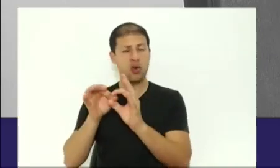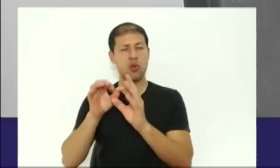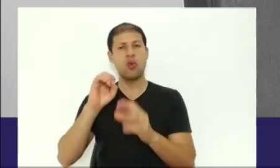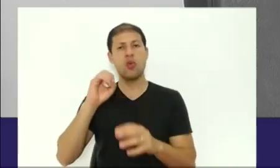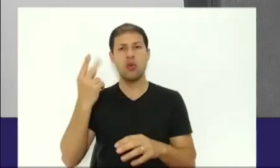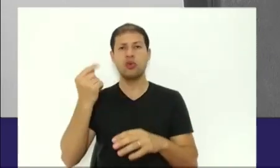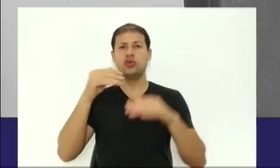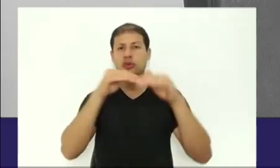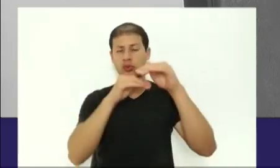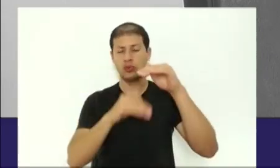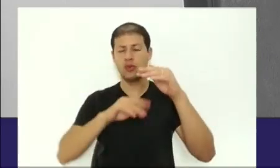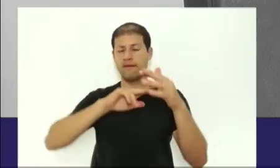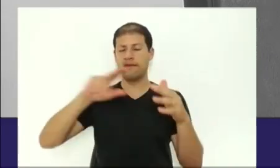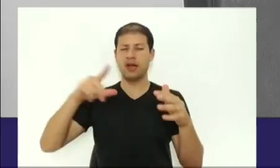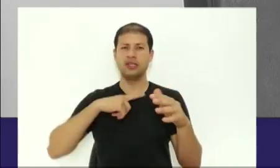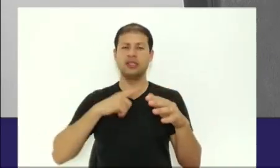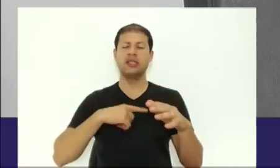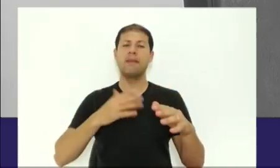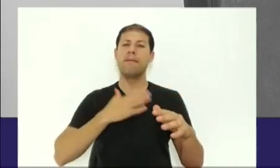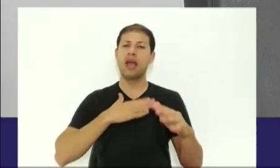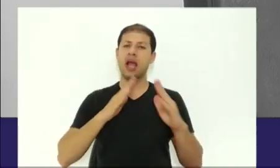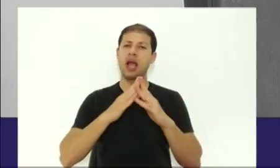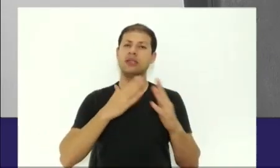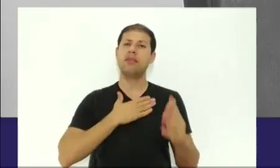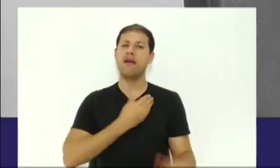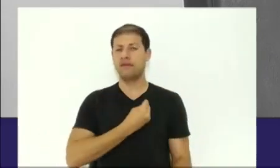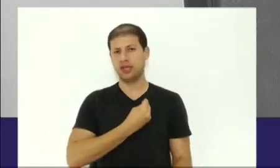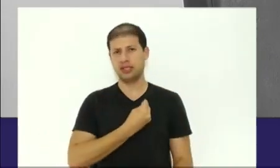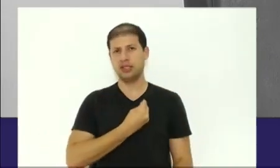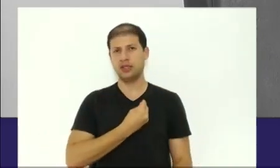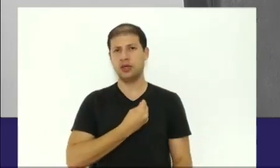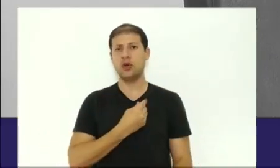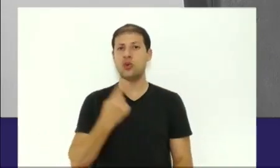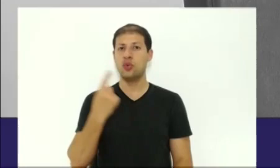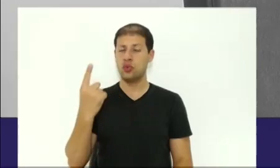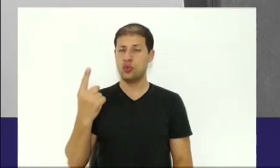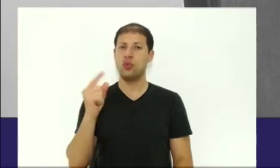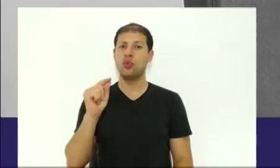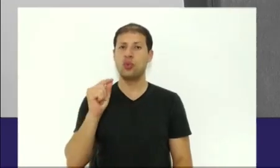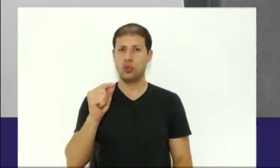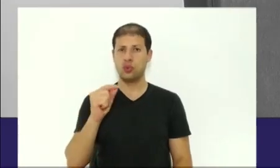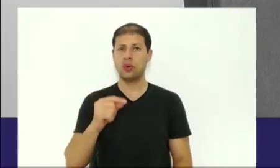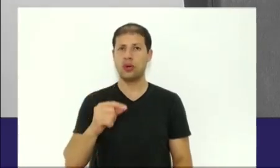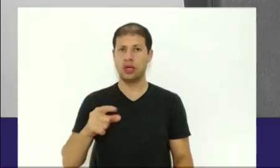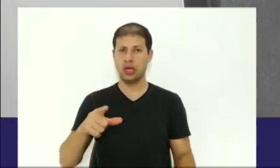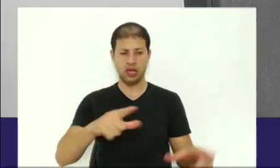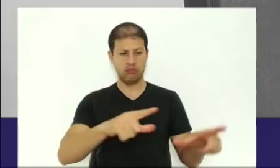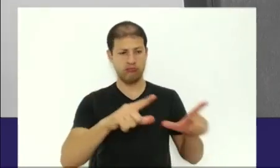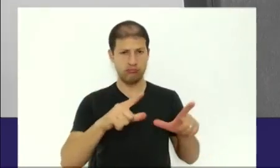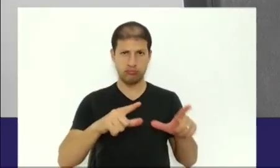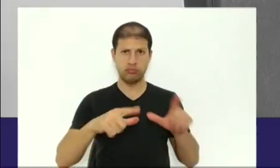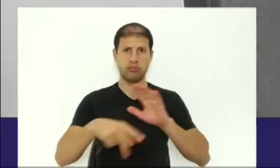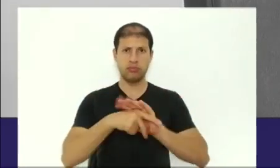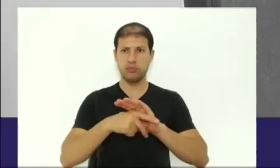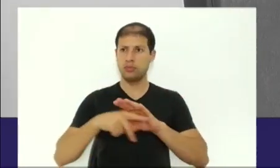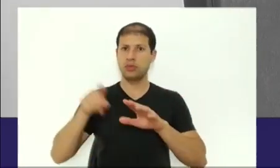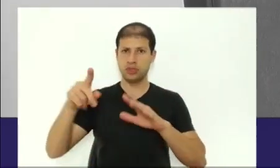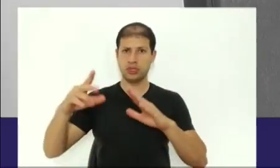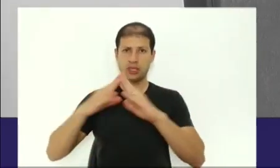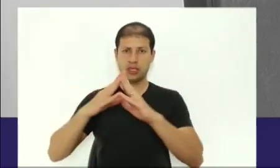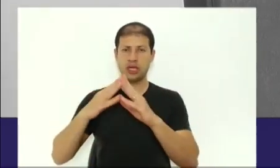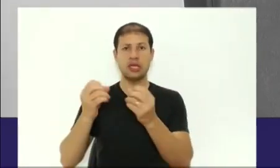a compor a Minha Casa e Minha Vida. Um deles é que o título das propriedades seja prioritariamente entregue a